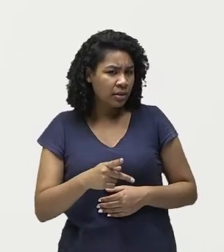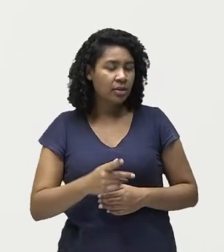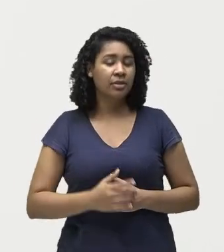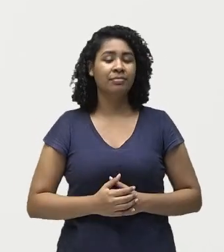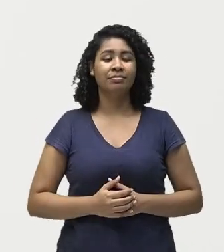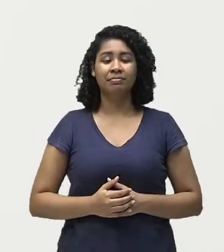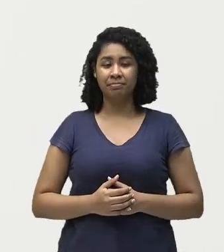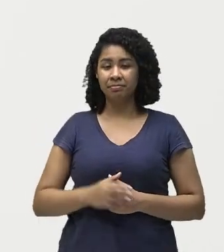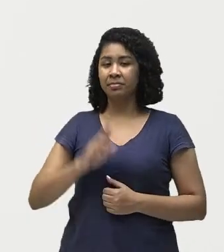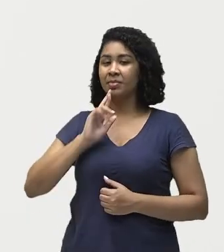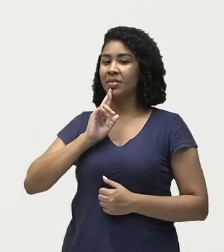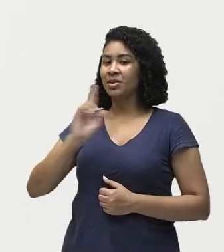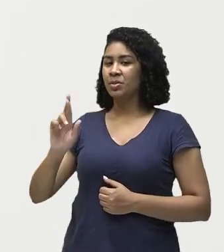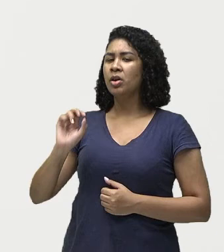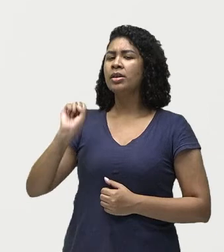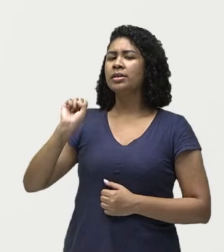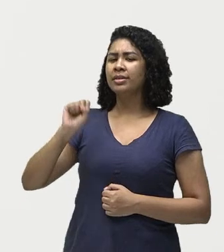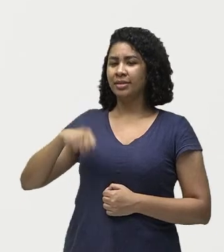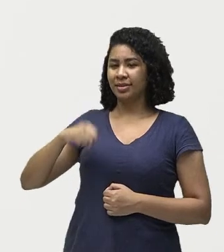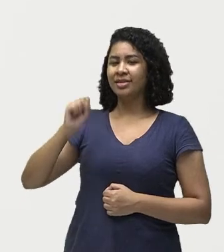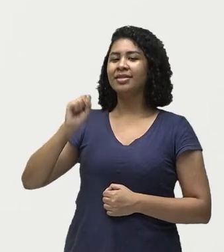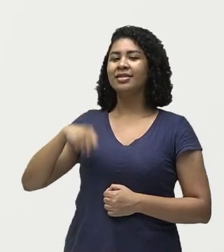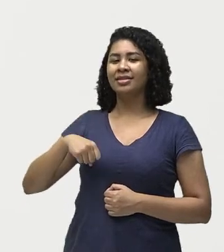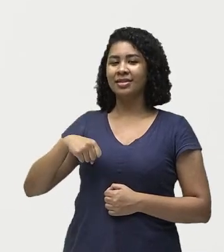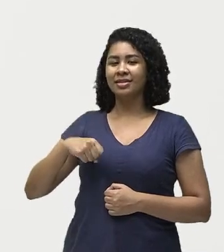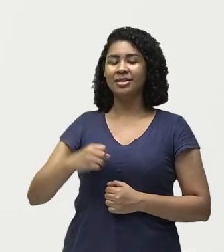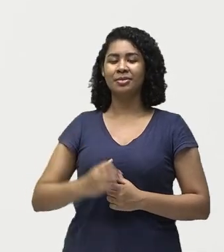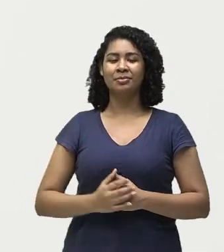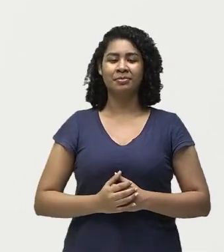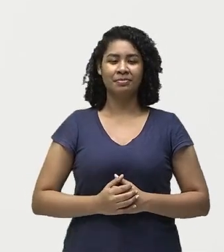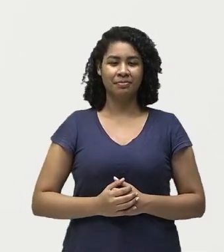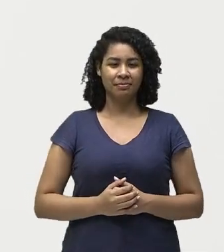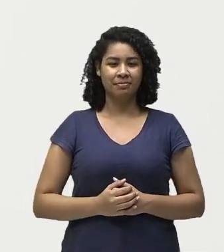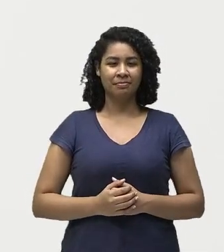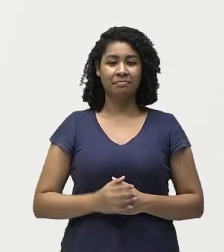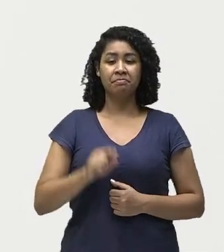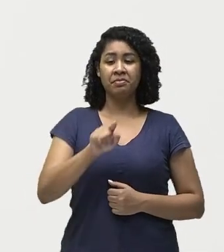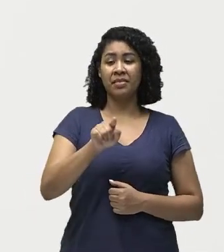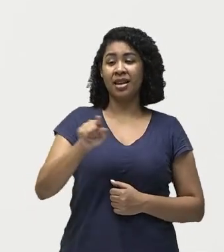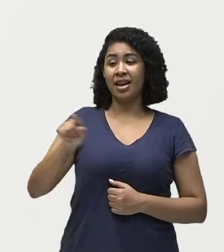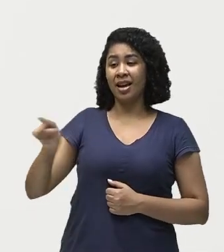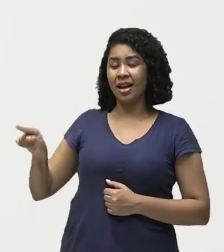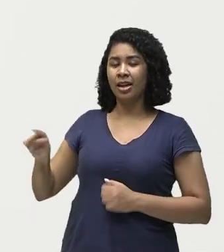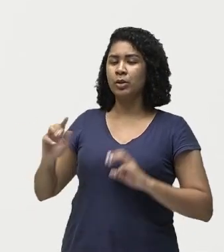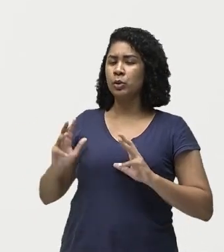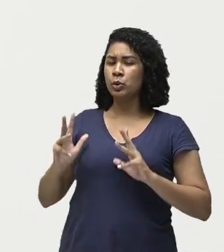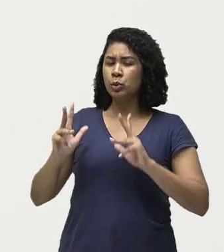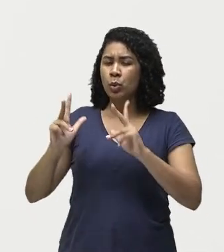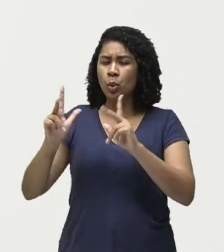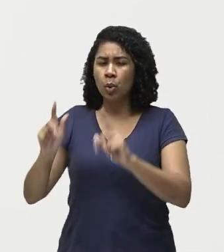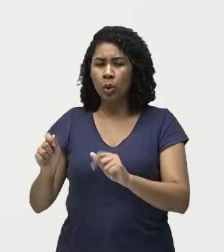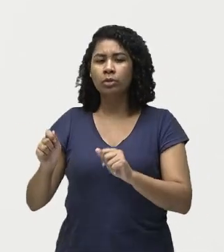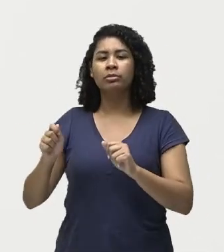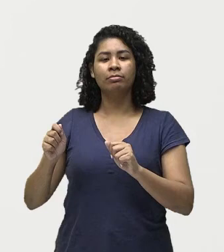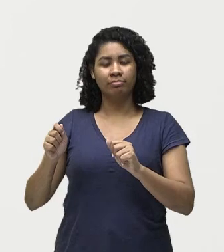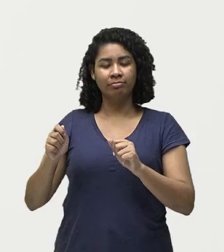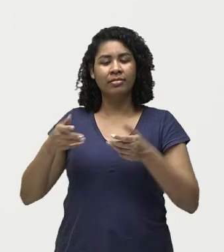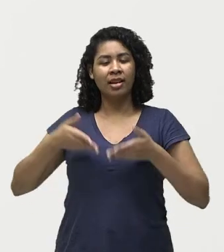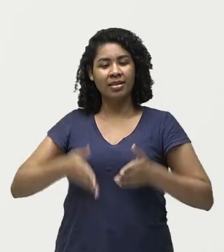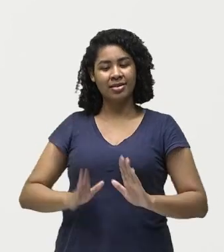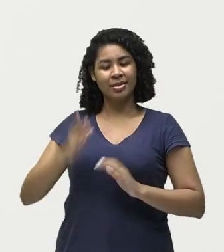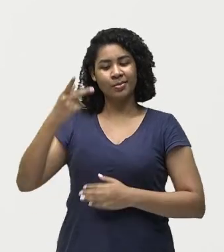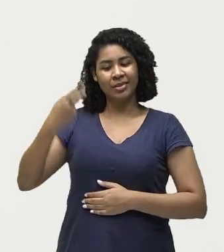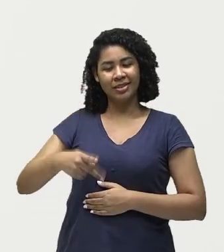Yes, sim. They are all from Amazonas. Eles são todos do Amazonas.